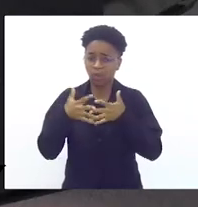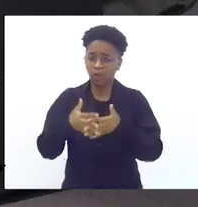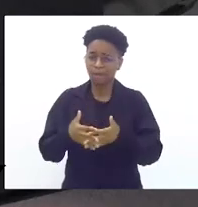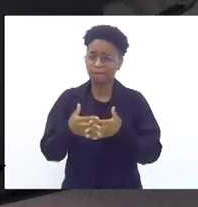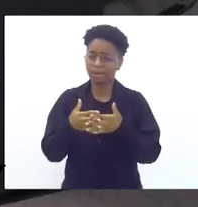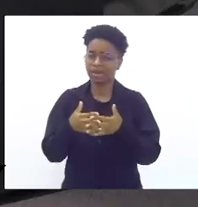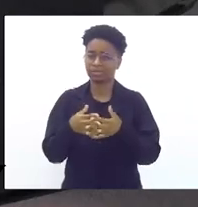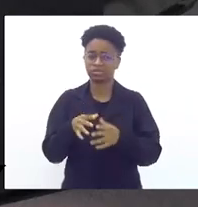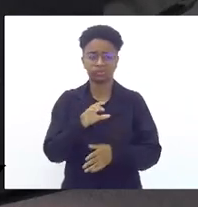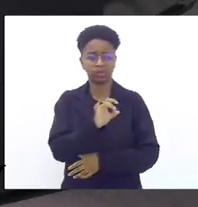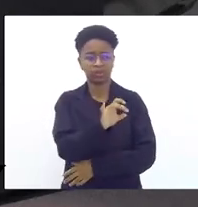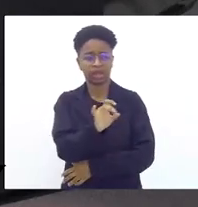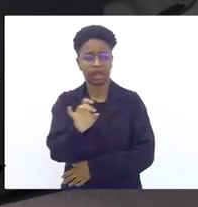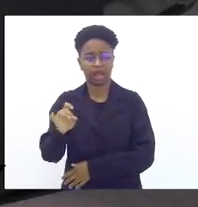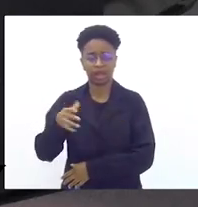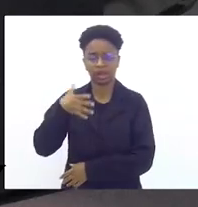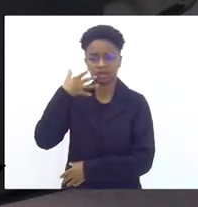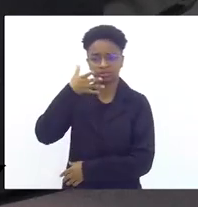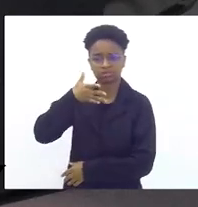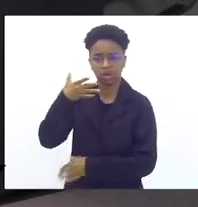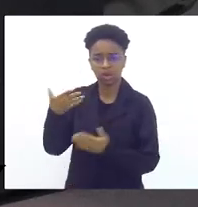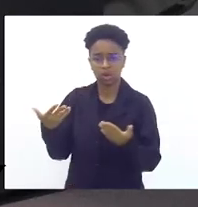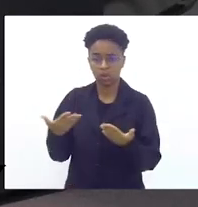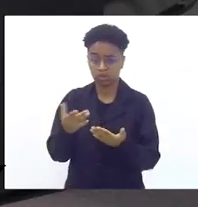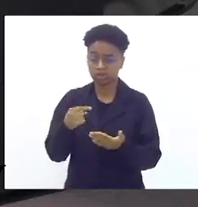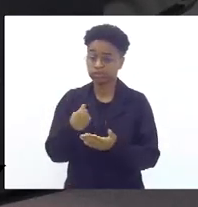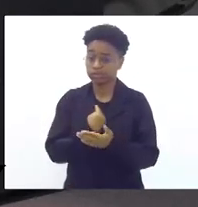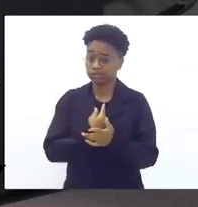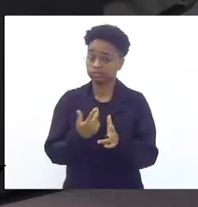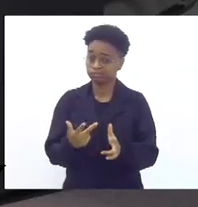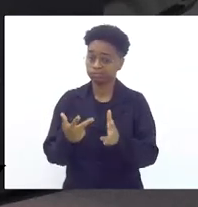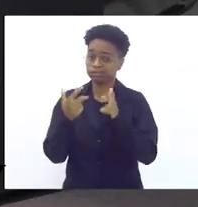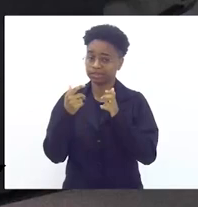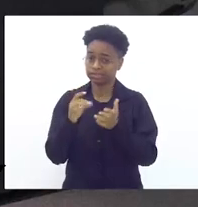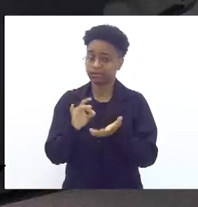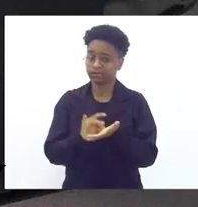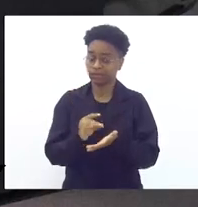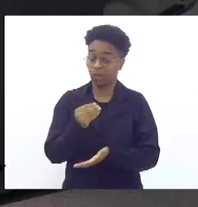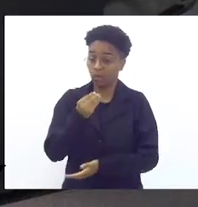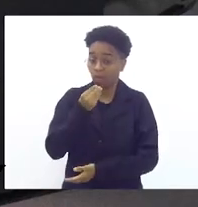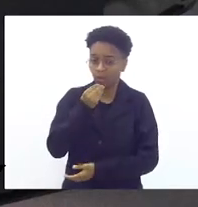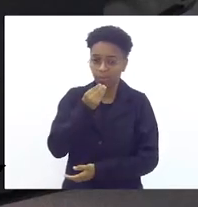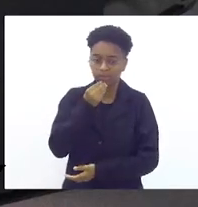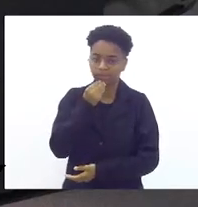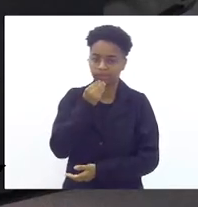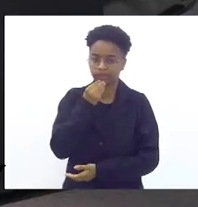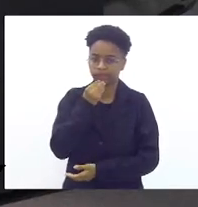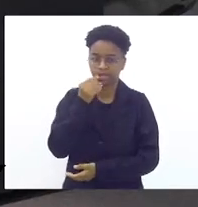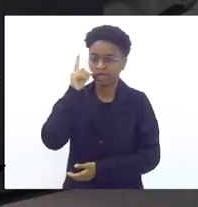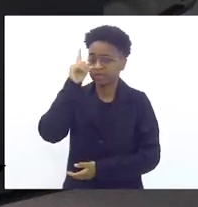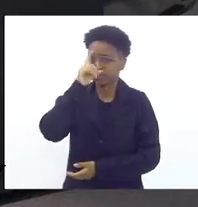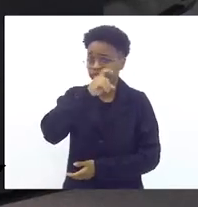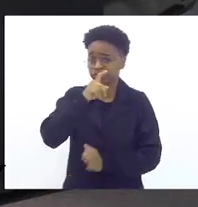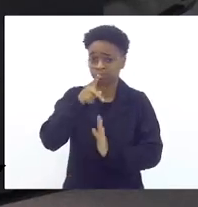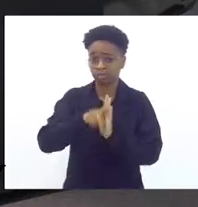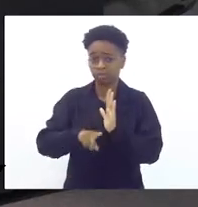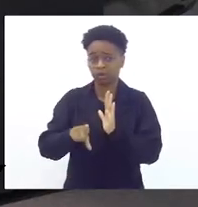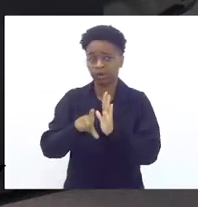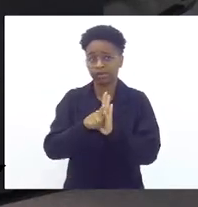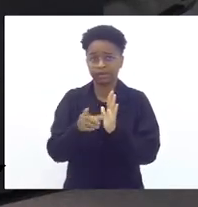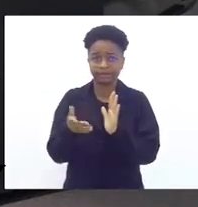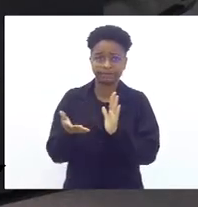que cada um trouxe aqui nessa mesa a gente vê que obviamente dificilmente um projeto de lei